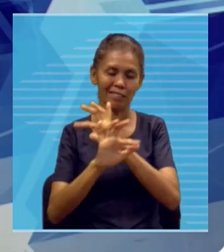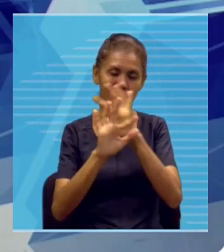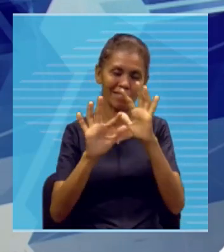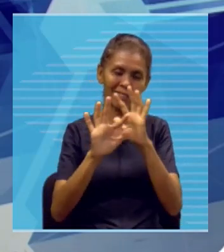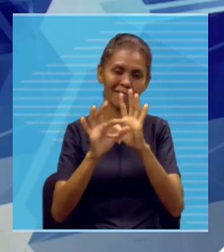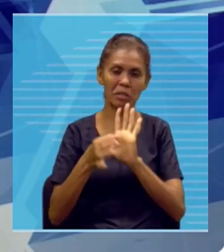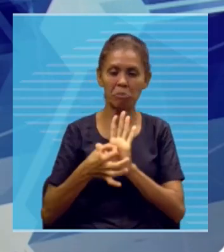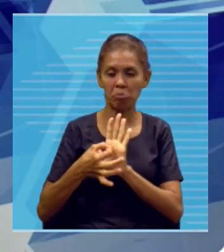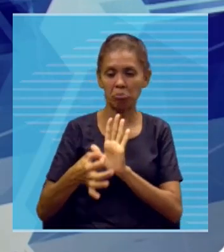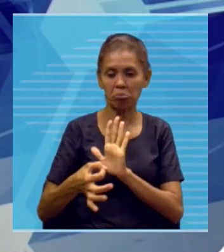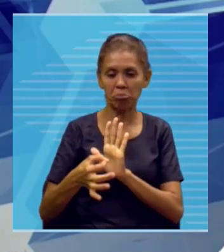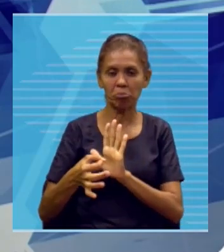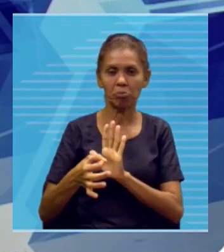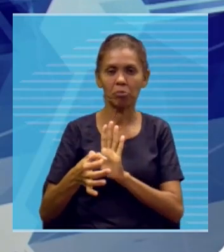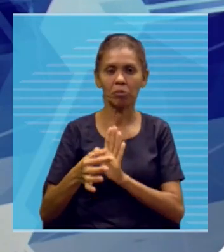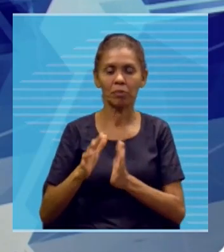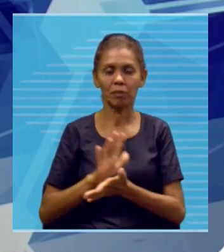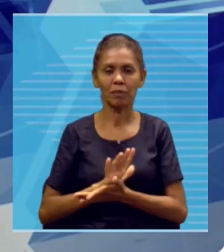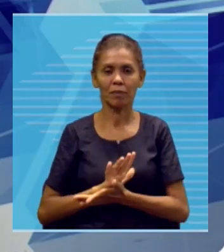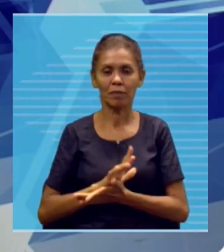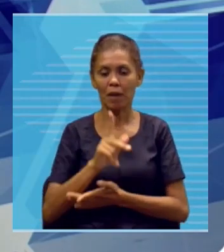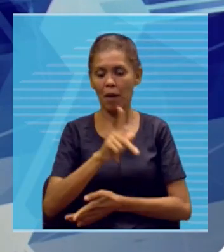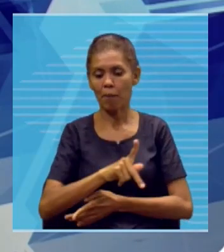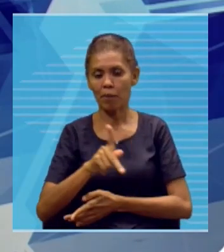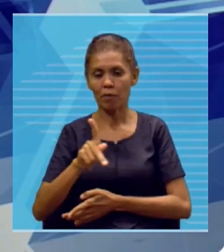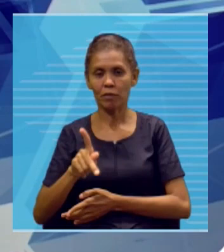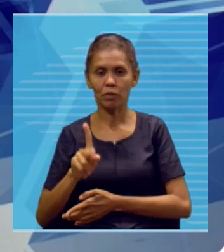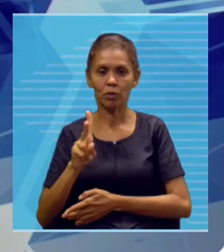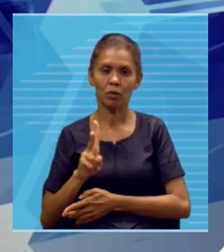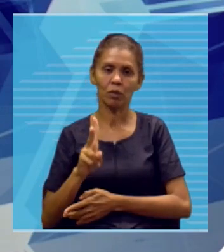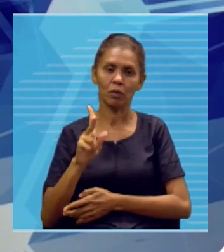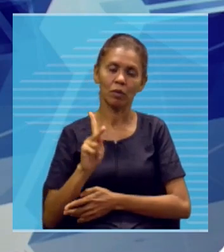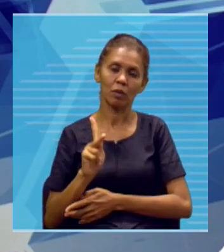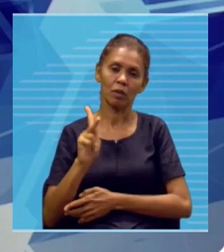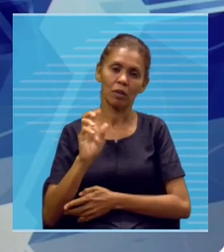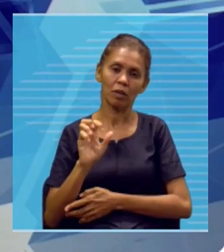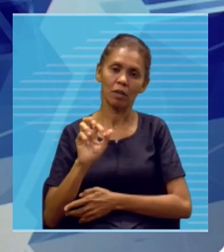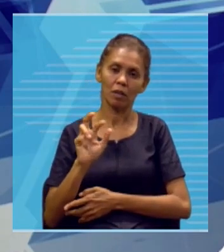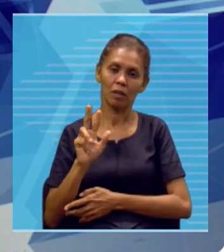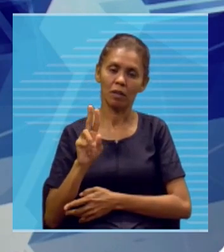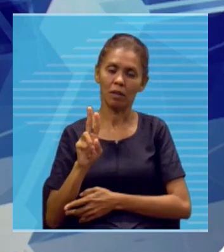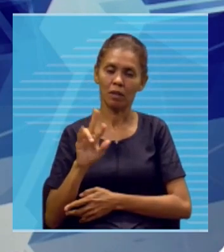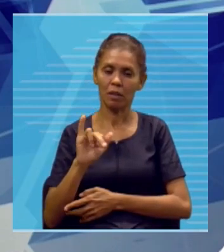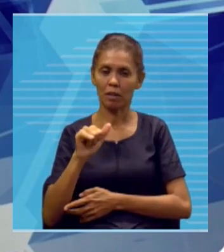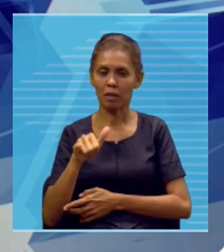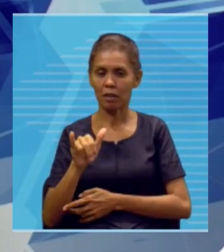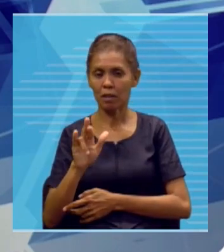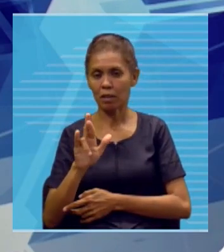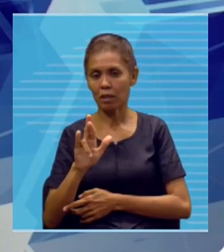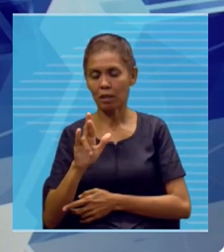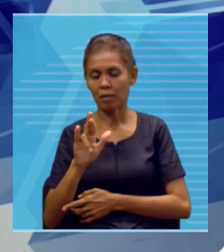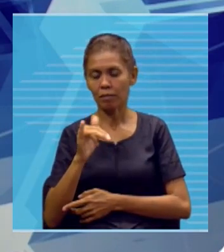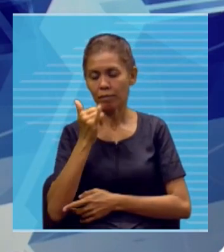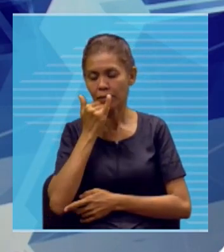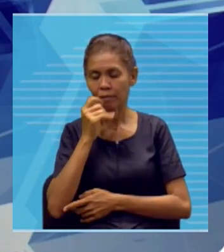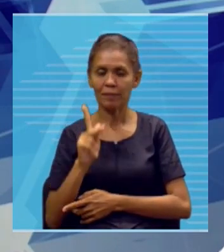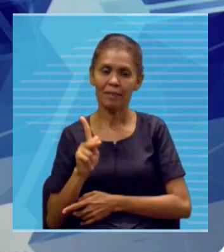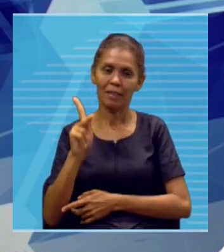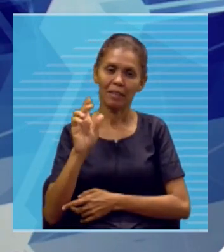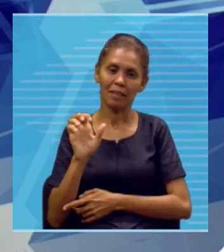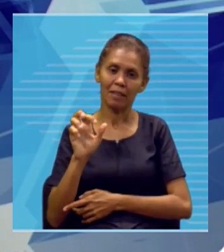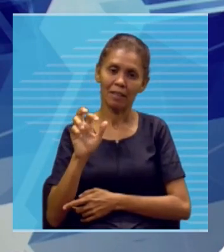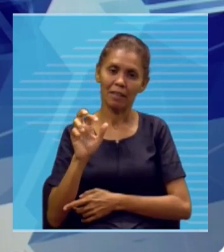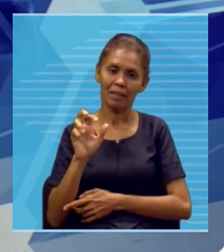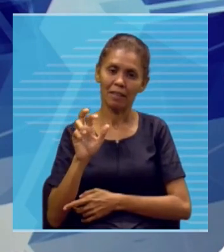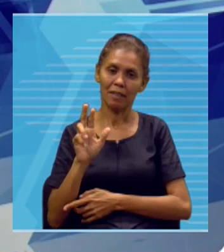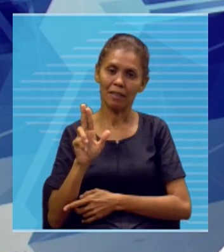que a gente vive. Então, eu sou a professora Kelly Campelo. Foi um prazer estar aqui com vocês nesse primeiro semestre. E a gente se